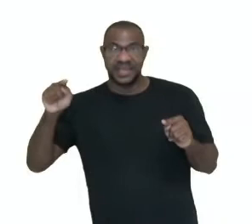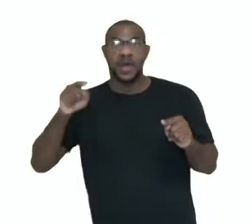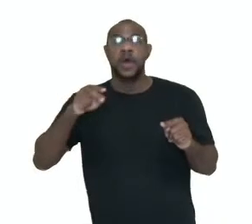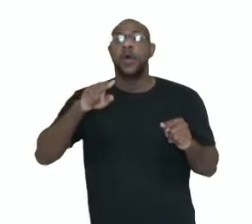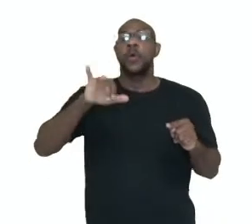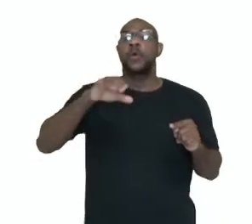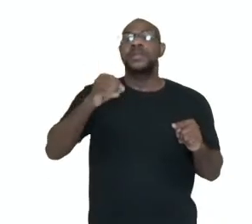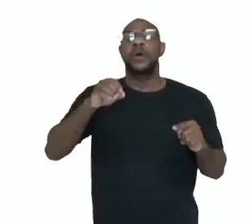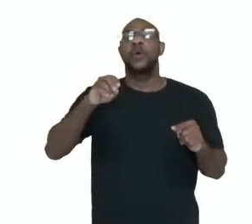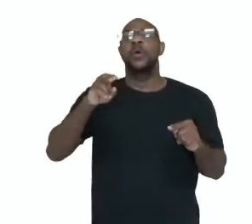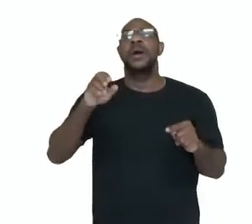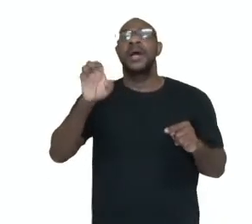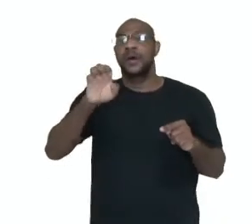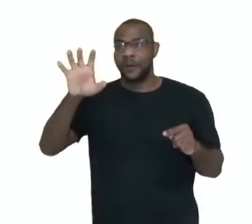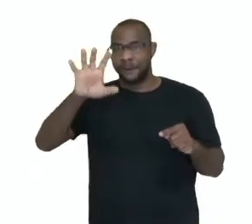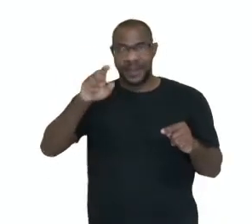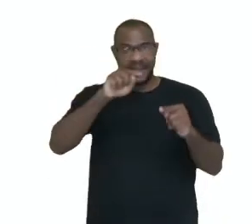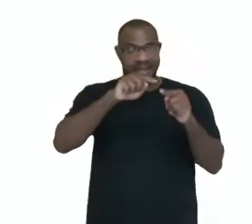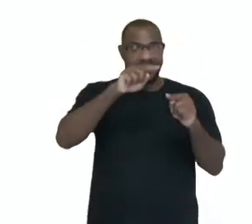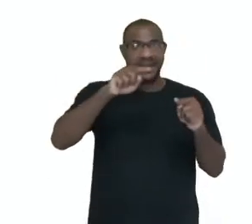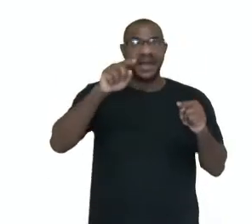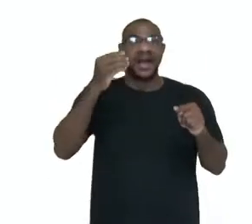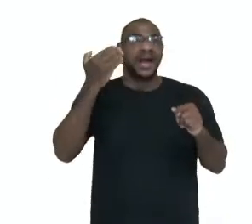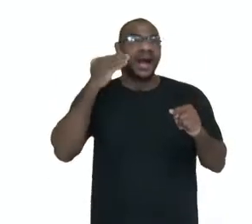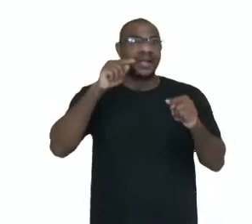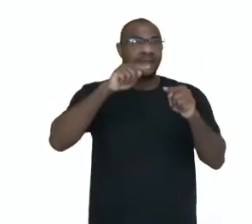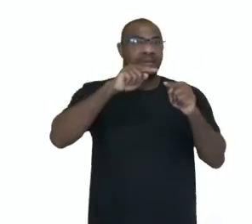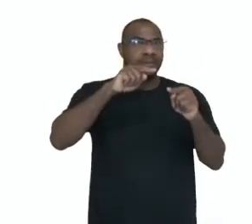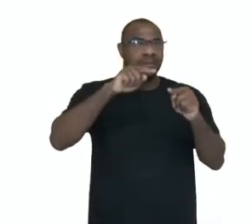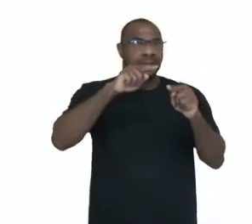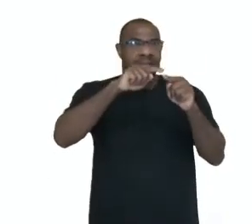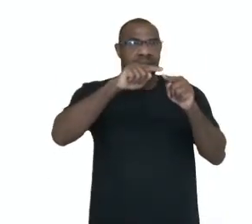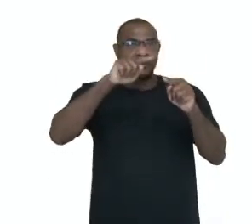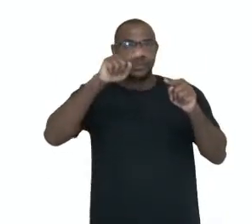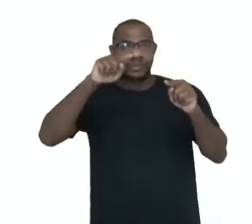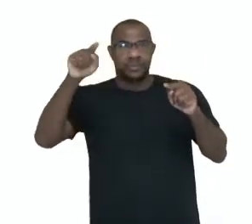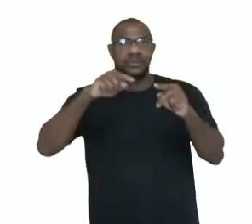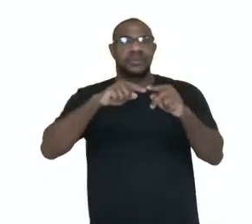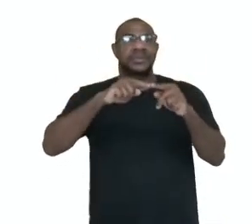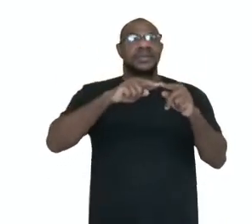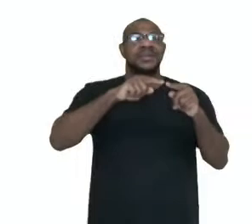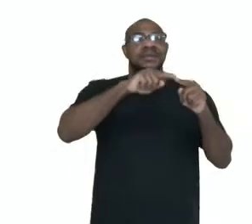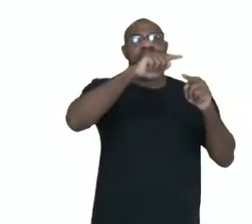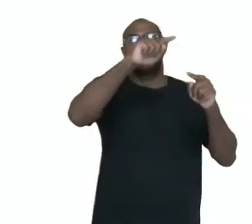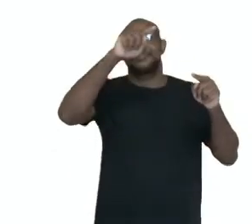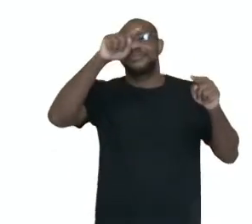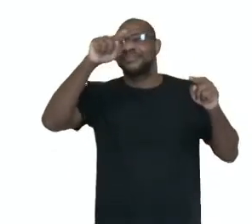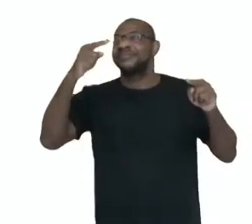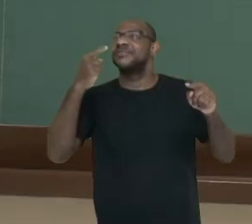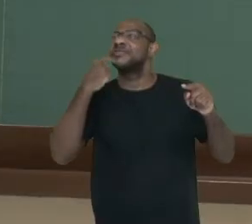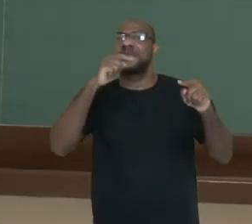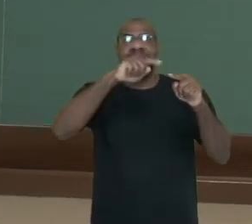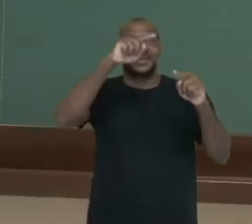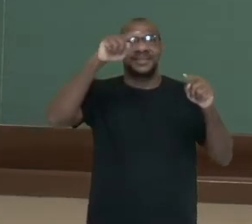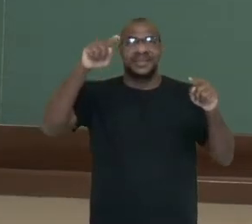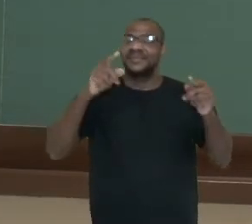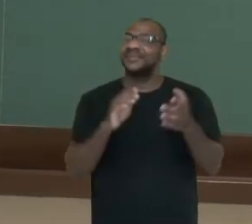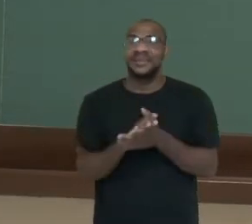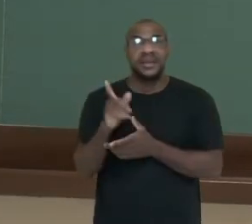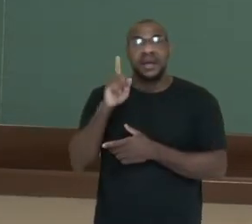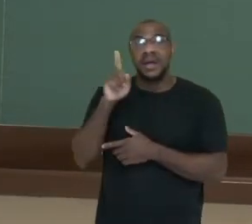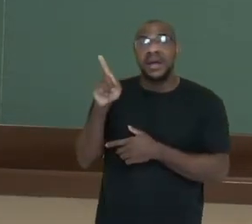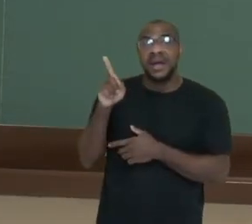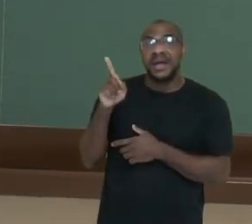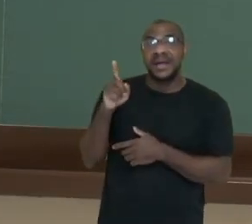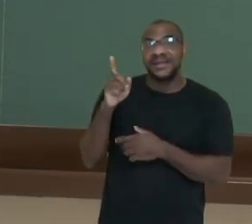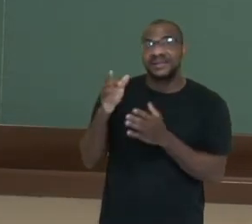azul, linha vermelha, Estados Unidos, a ascensão e a chegada da internet às pessoas. Então a gente percebe